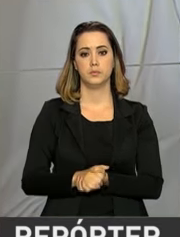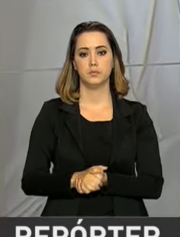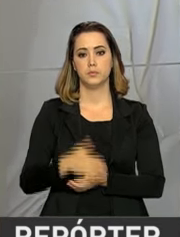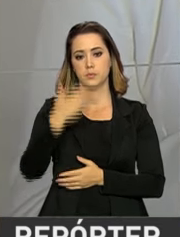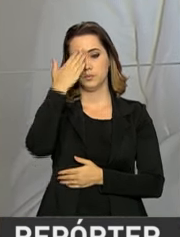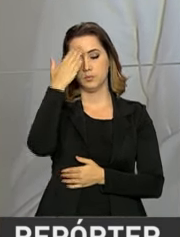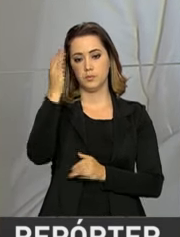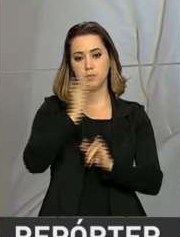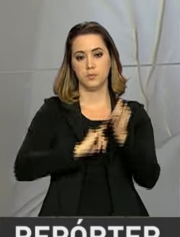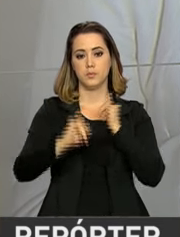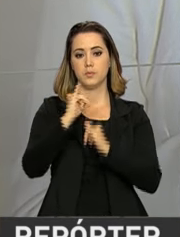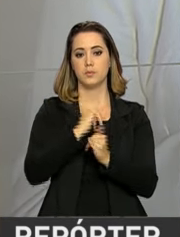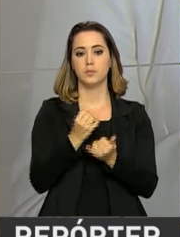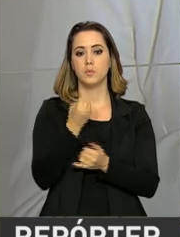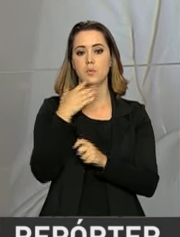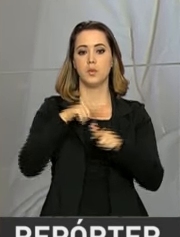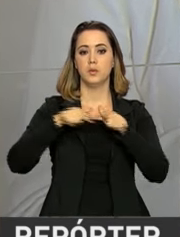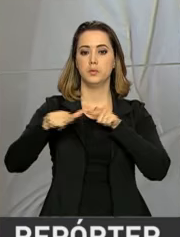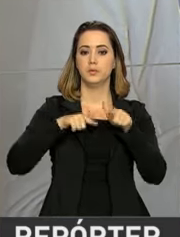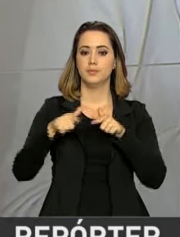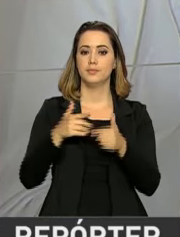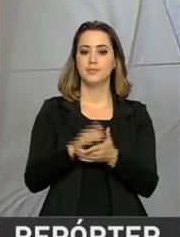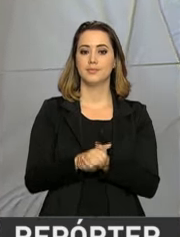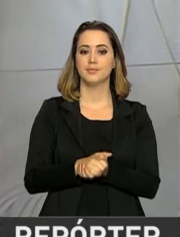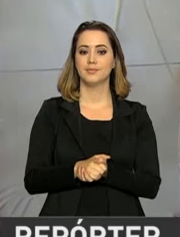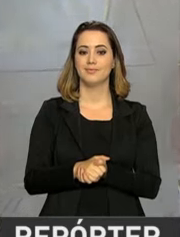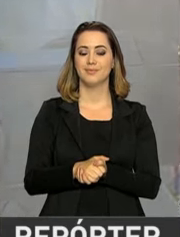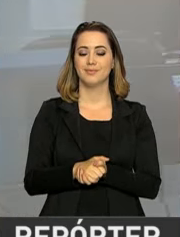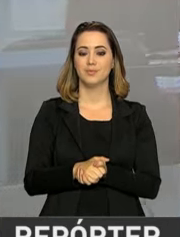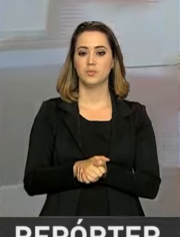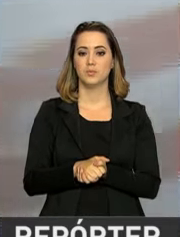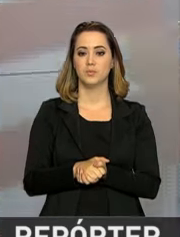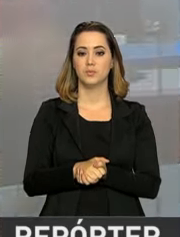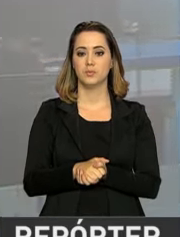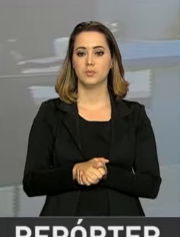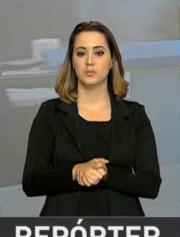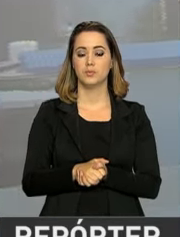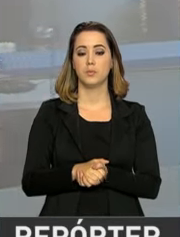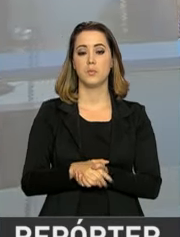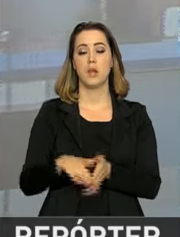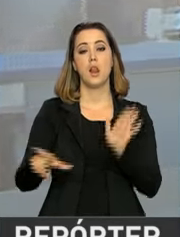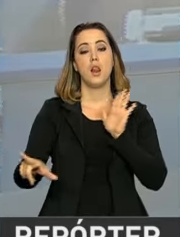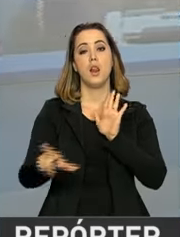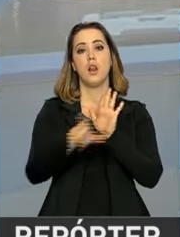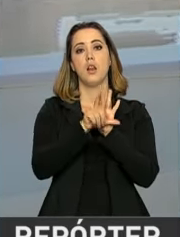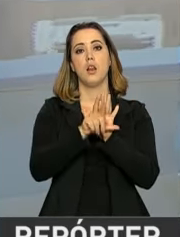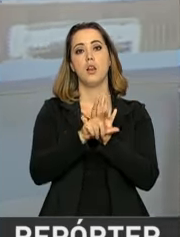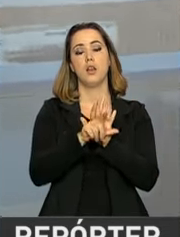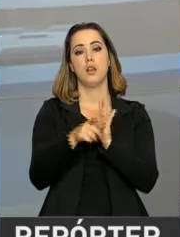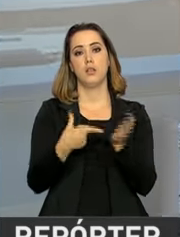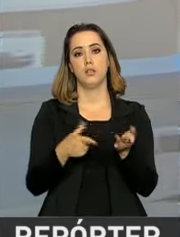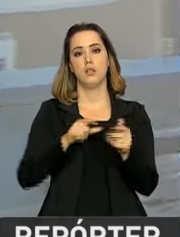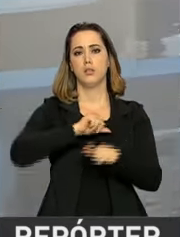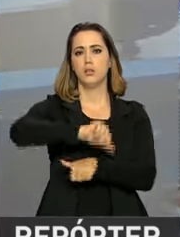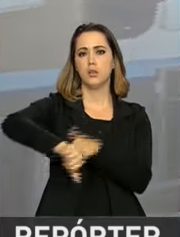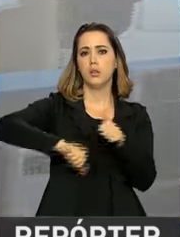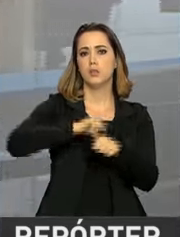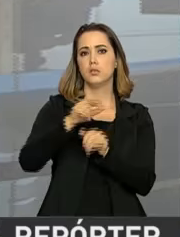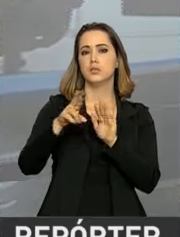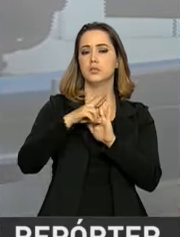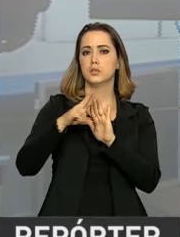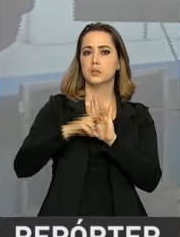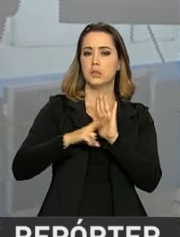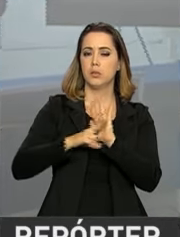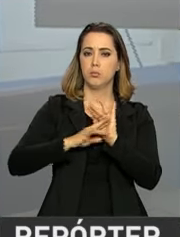Obrigado Lana pelas informações bom trabalho para você a lei 13.360 que altera regras do setor